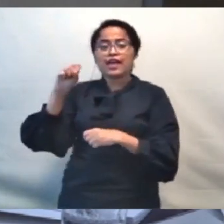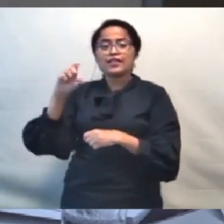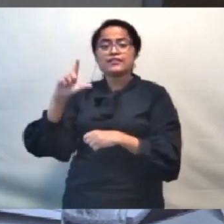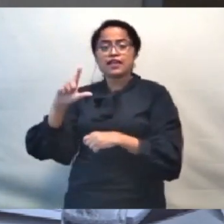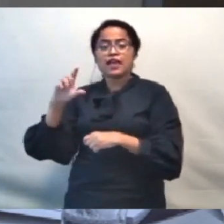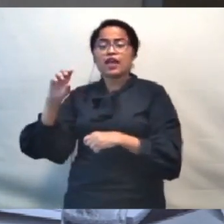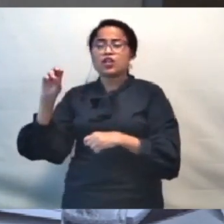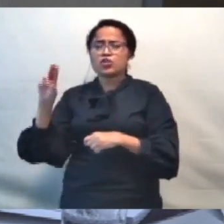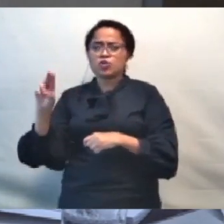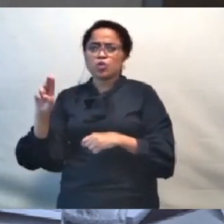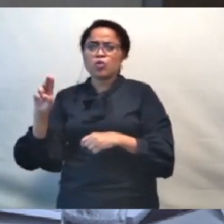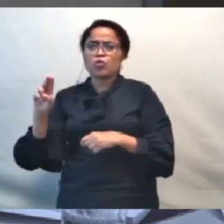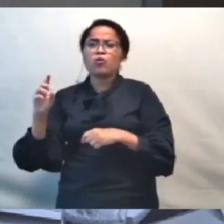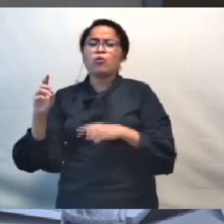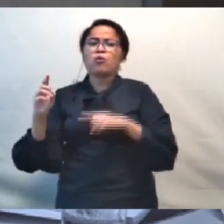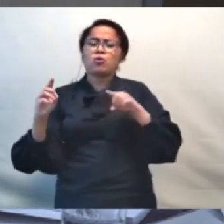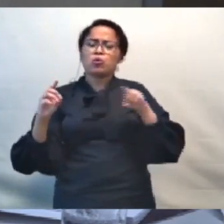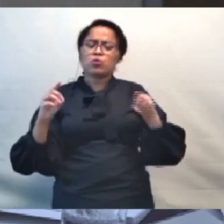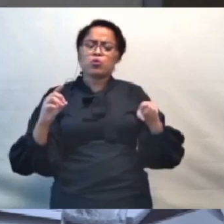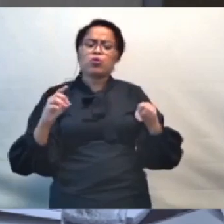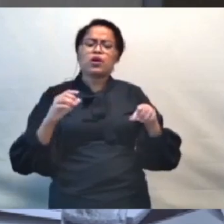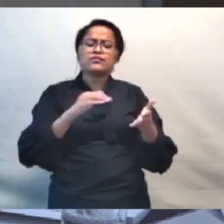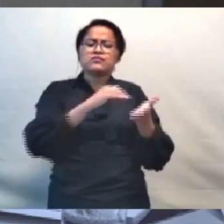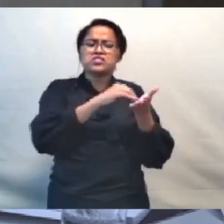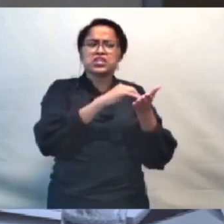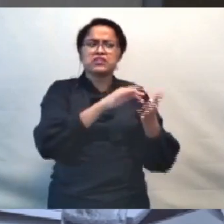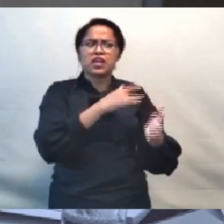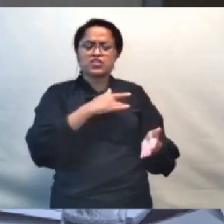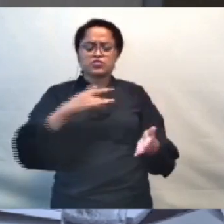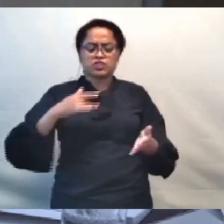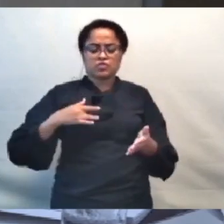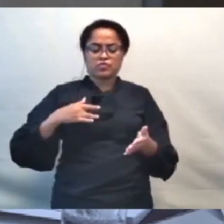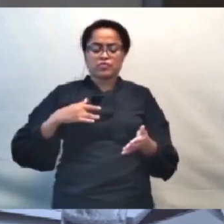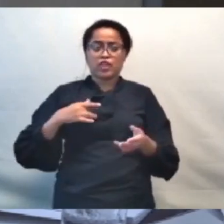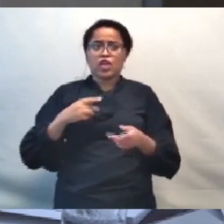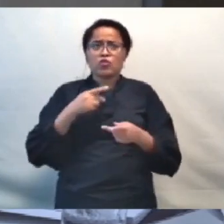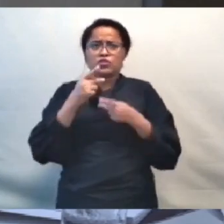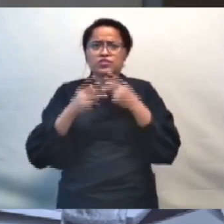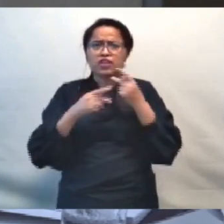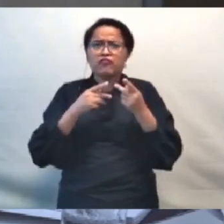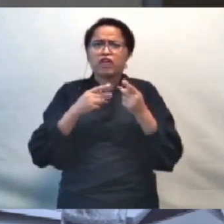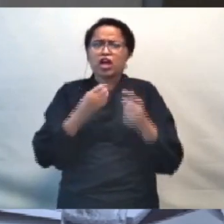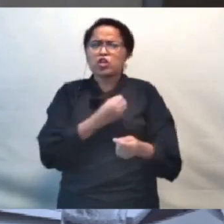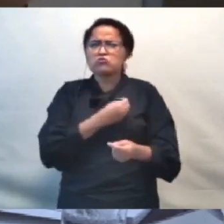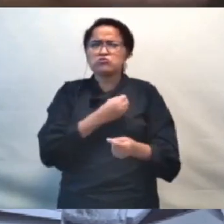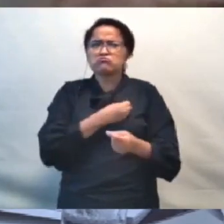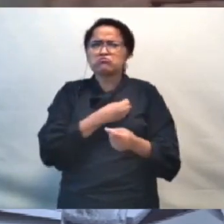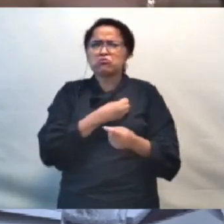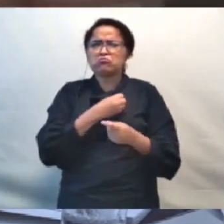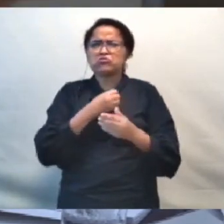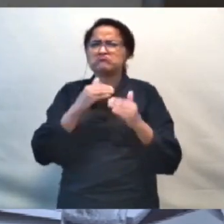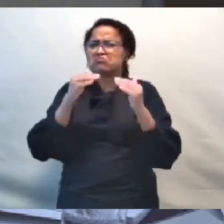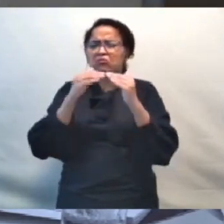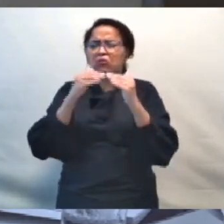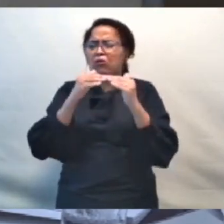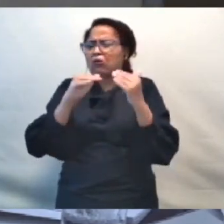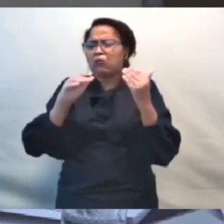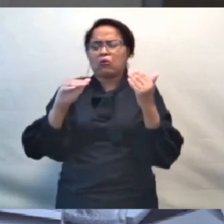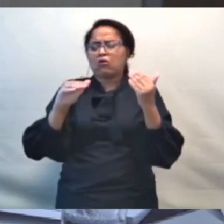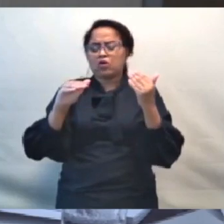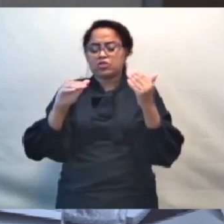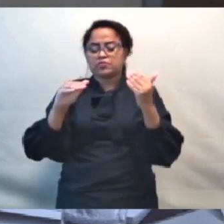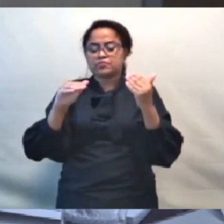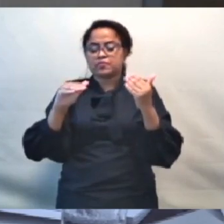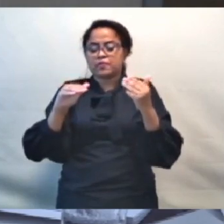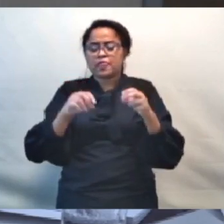vocês falam, os números não batem. A gente solicita um tipo de limpeza, um tipo de capina, não